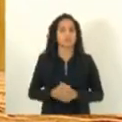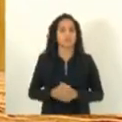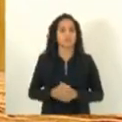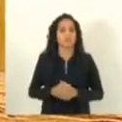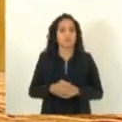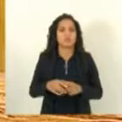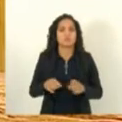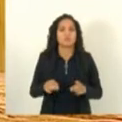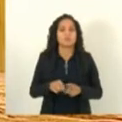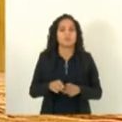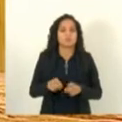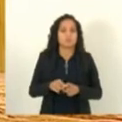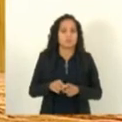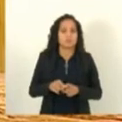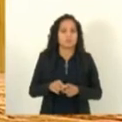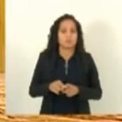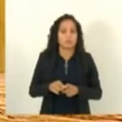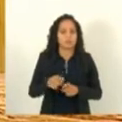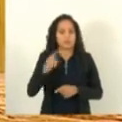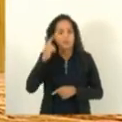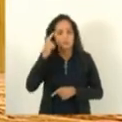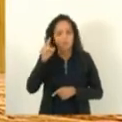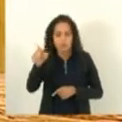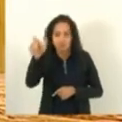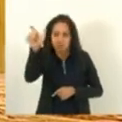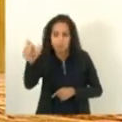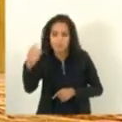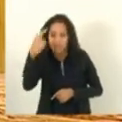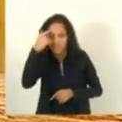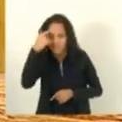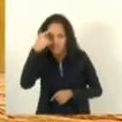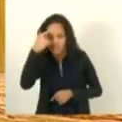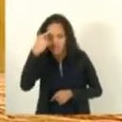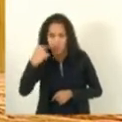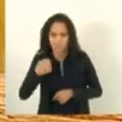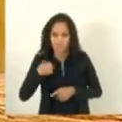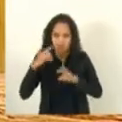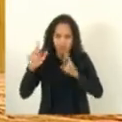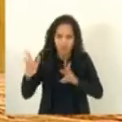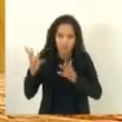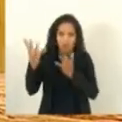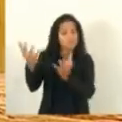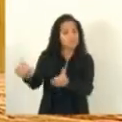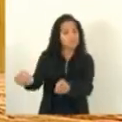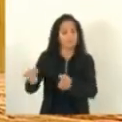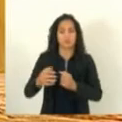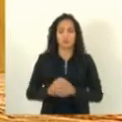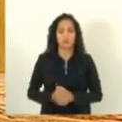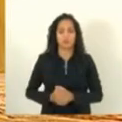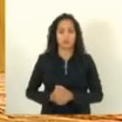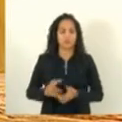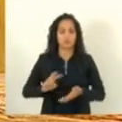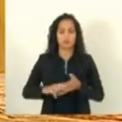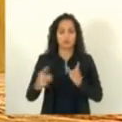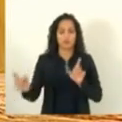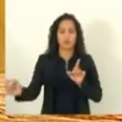aceitar quem pensa diferente, não é ter a pessoa contra você.